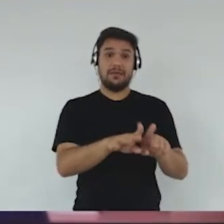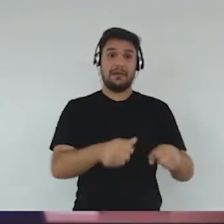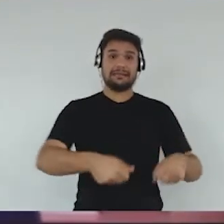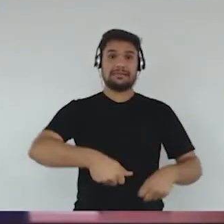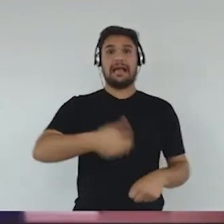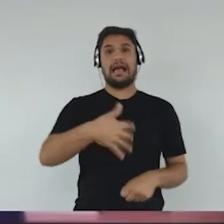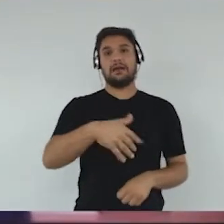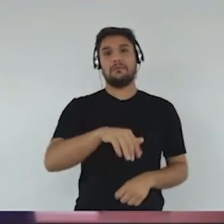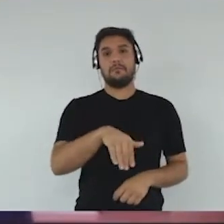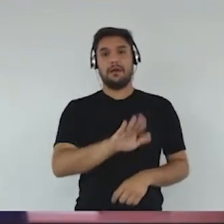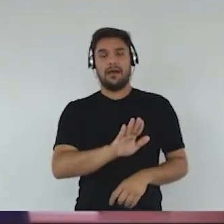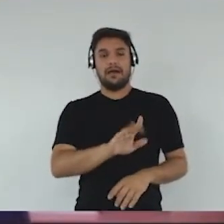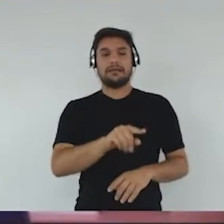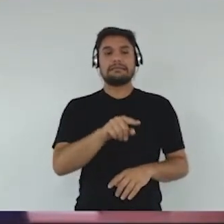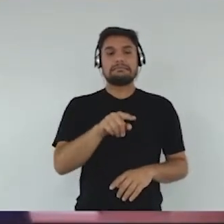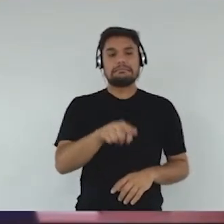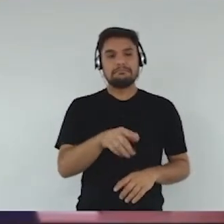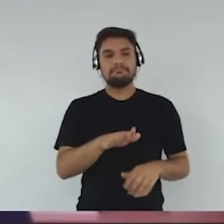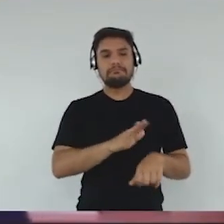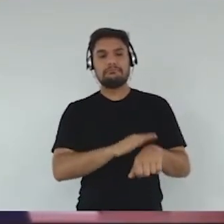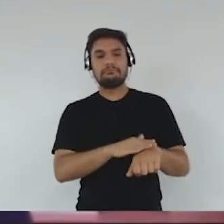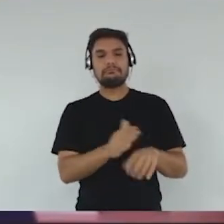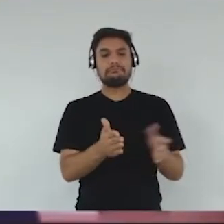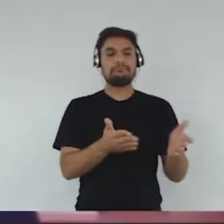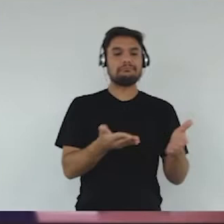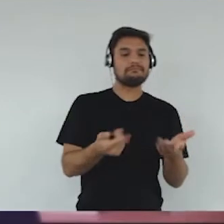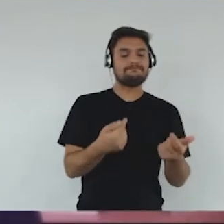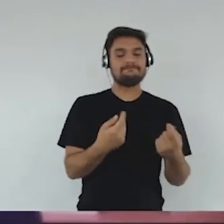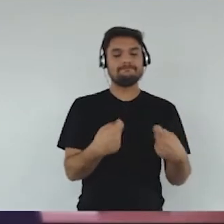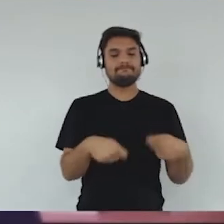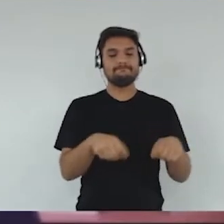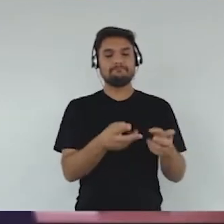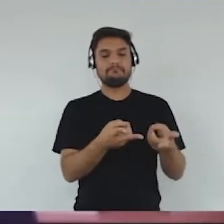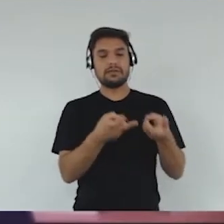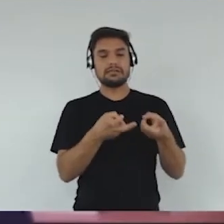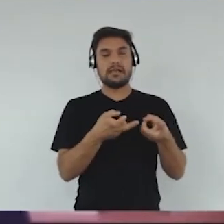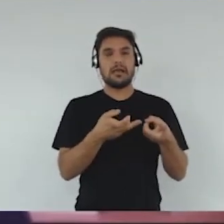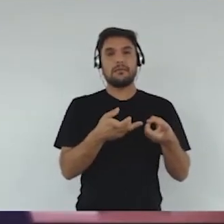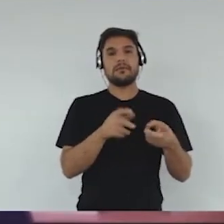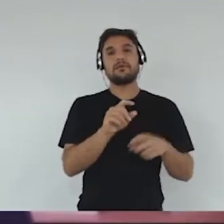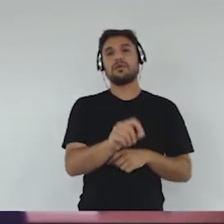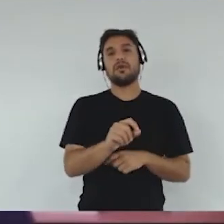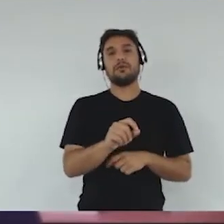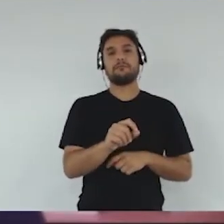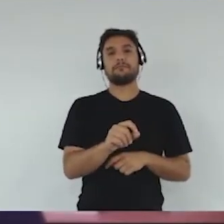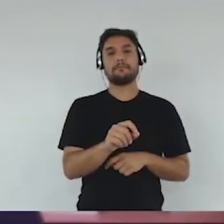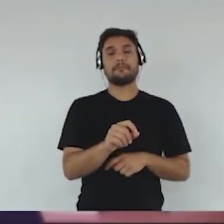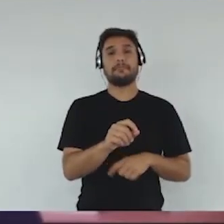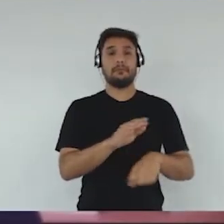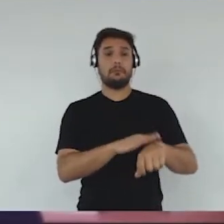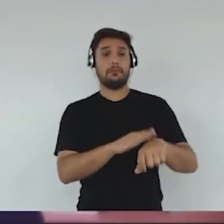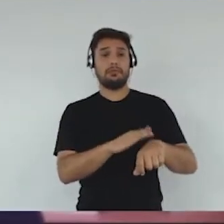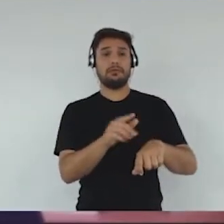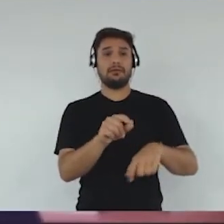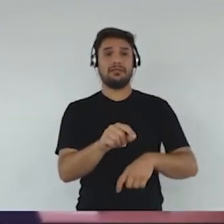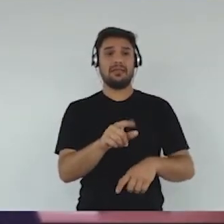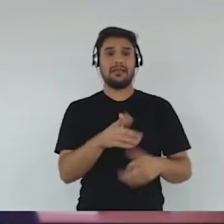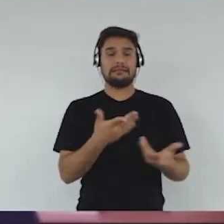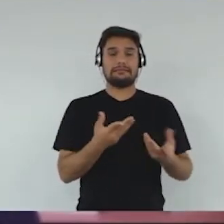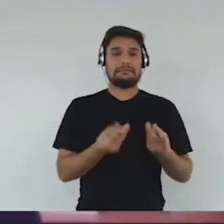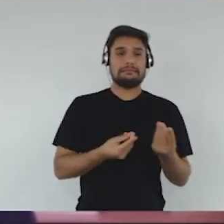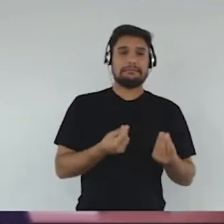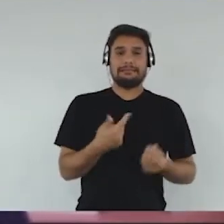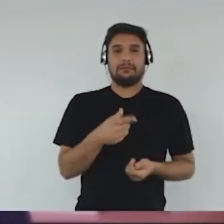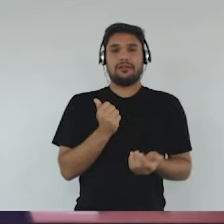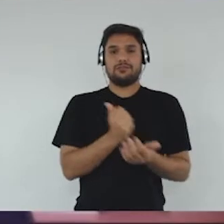judiciário, se veem, num dado momento, por circunstâncias completamente adversas, numa situação de total